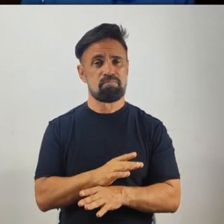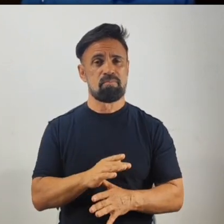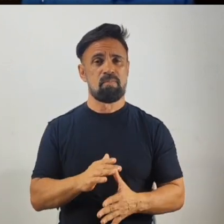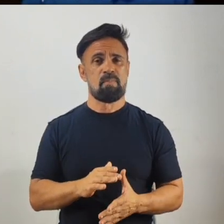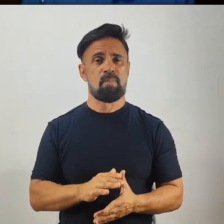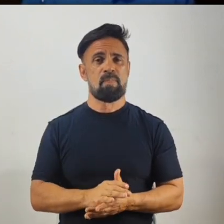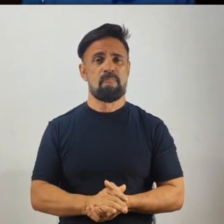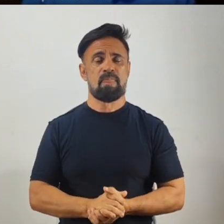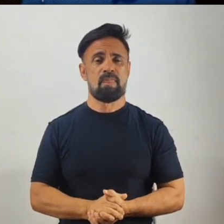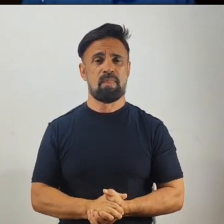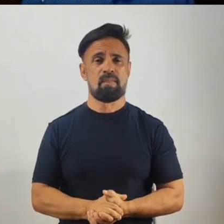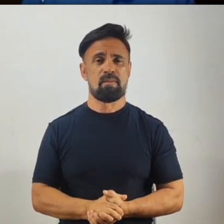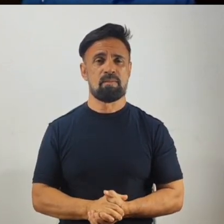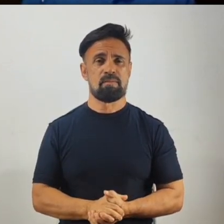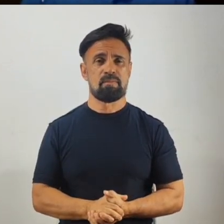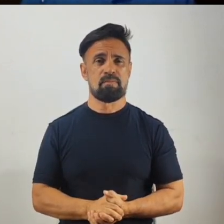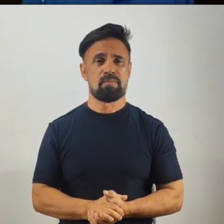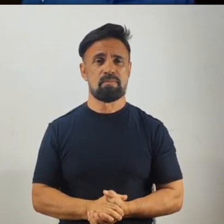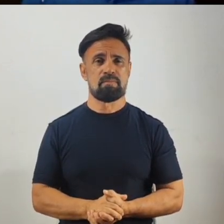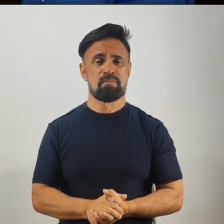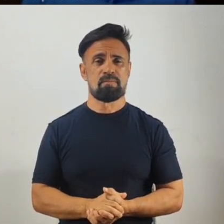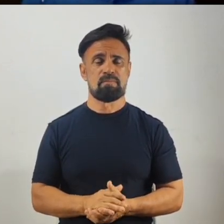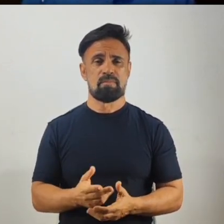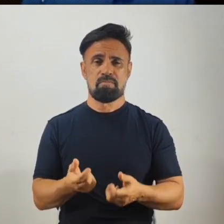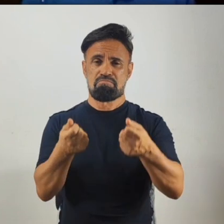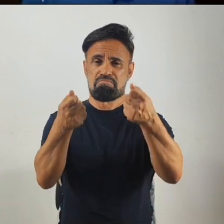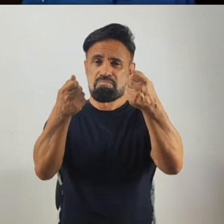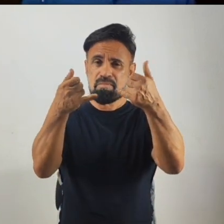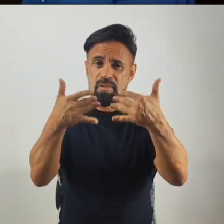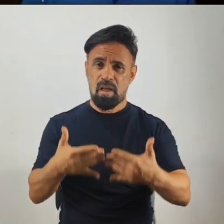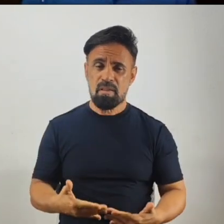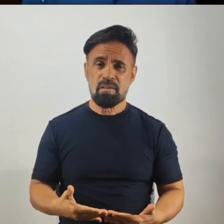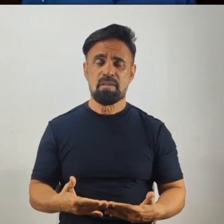Aqui nós encerramos essa